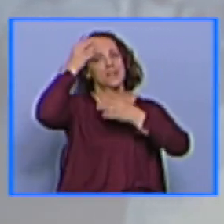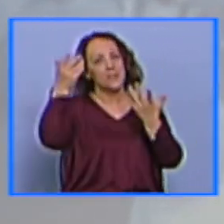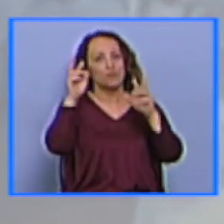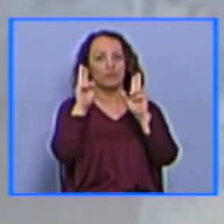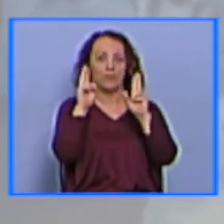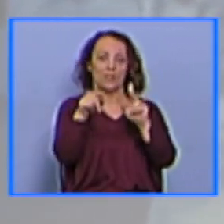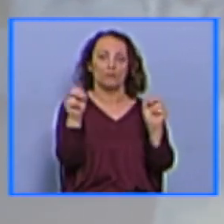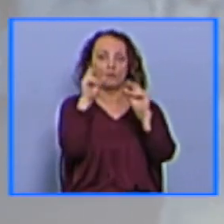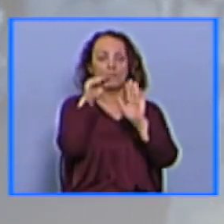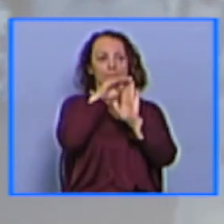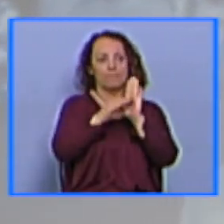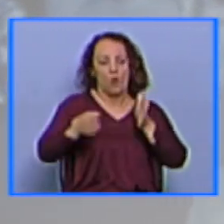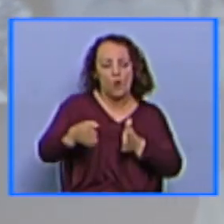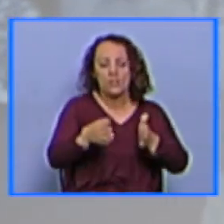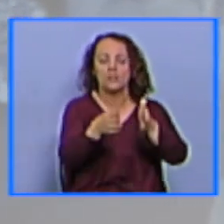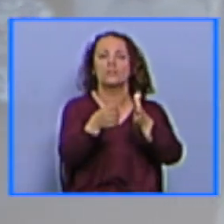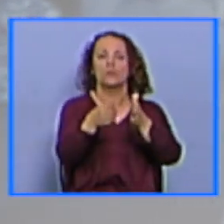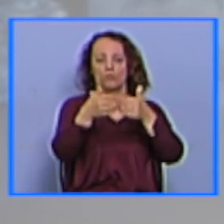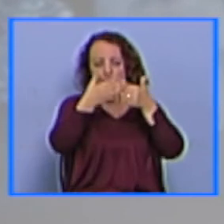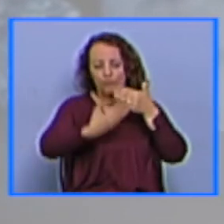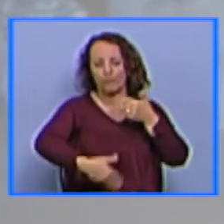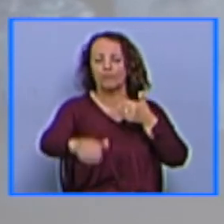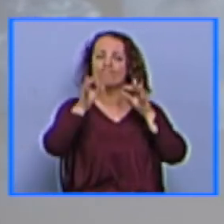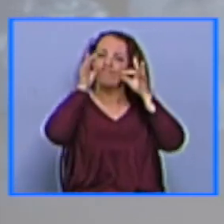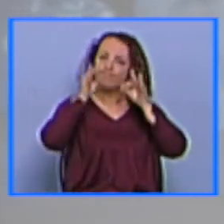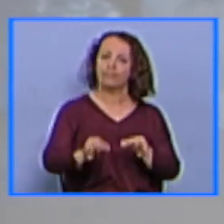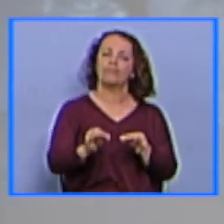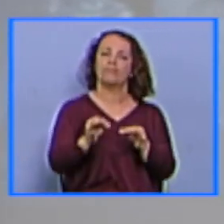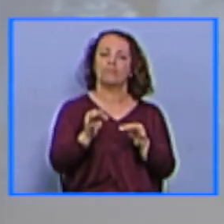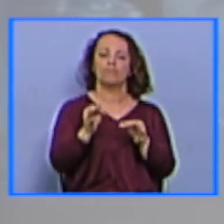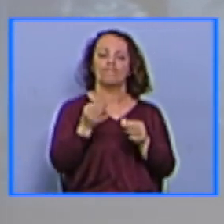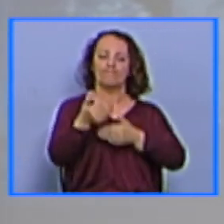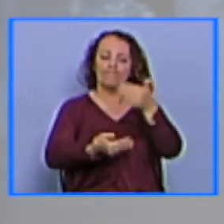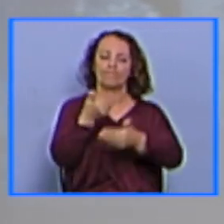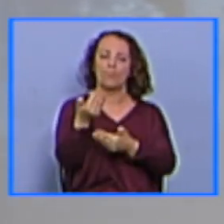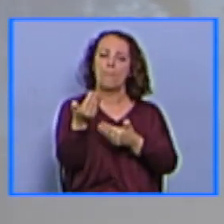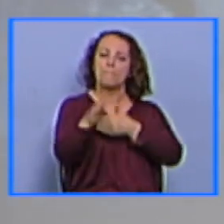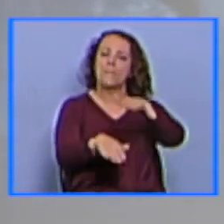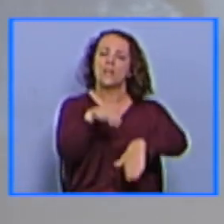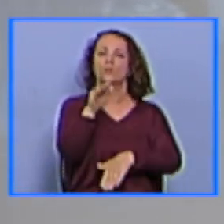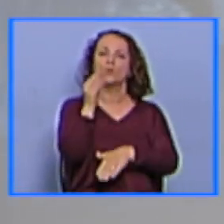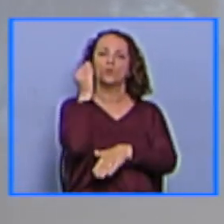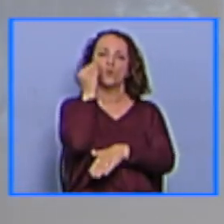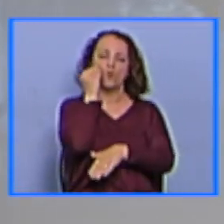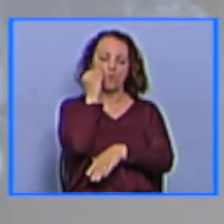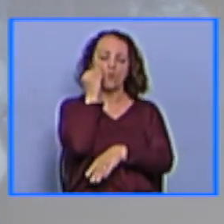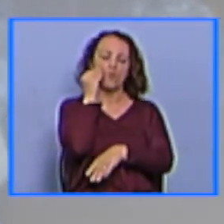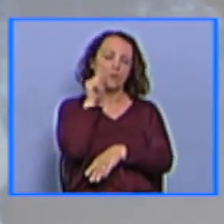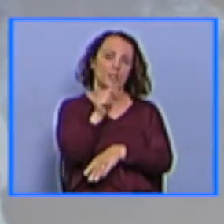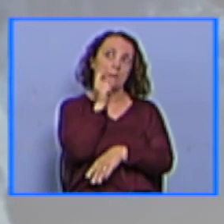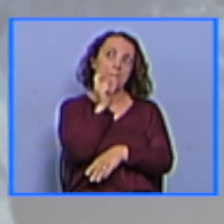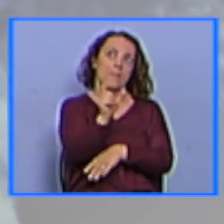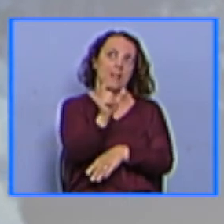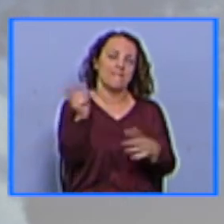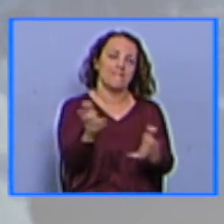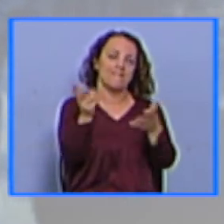essas novas indicações para concretizar novos passos de desconfinamento, a palavra também que